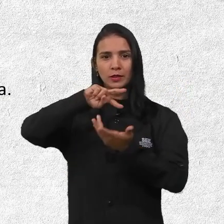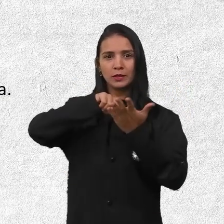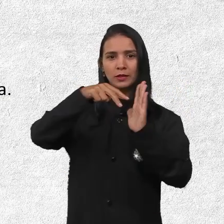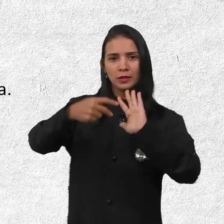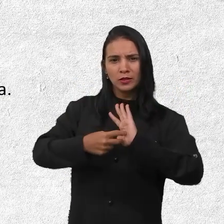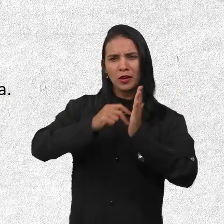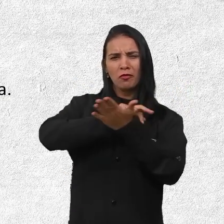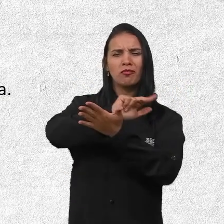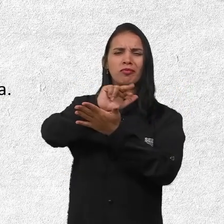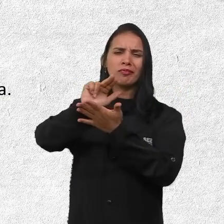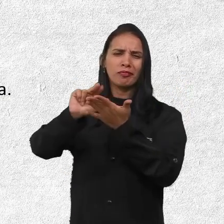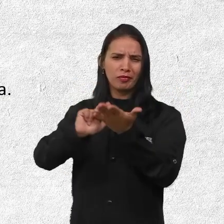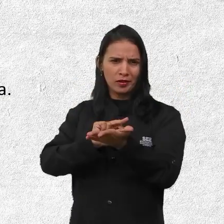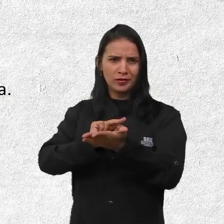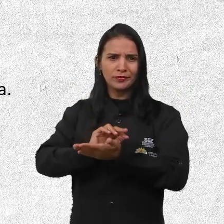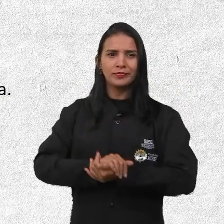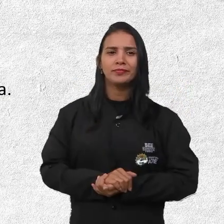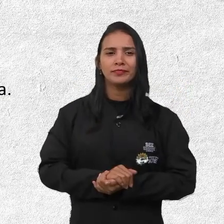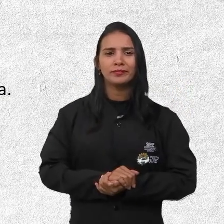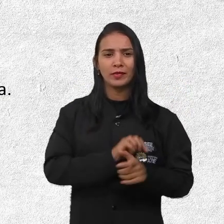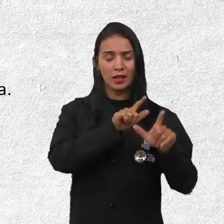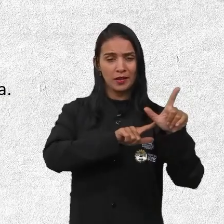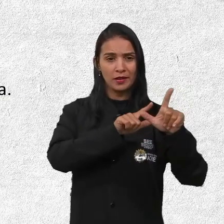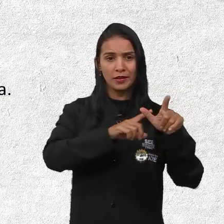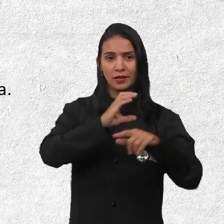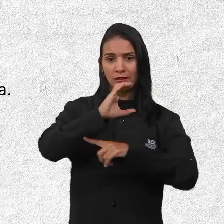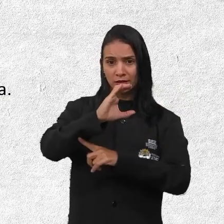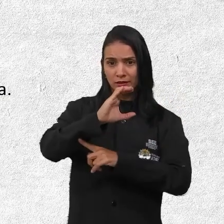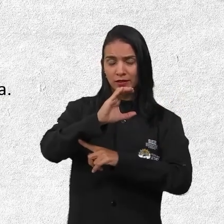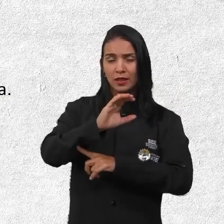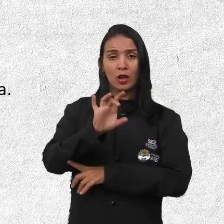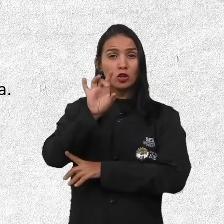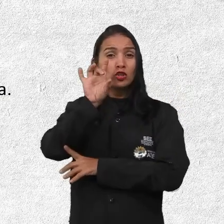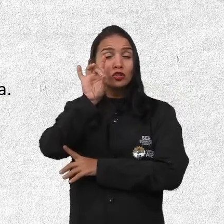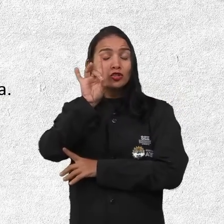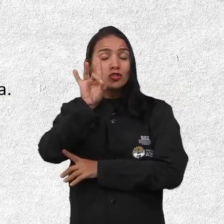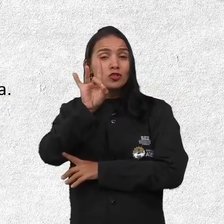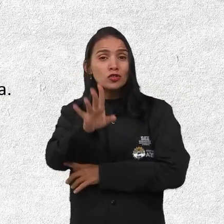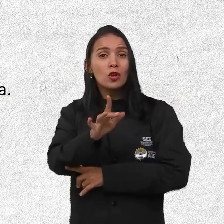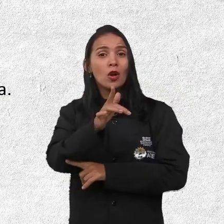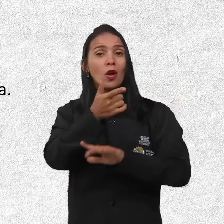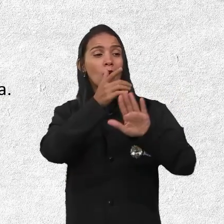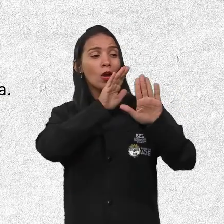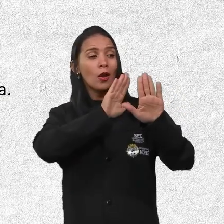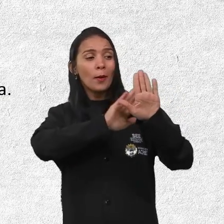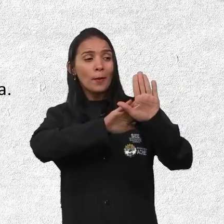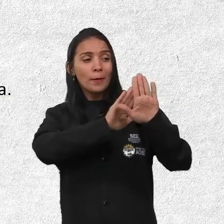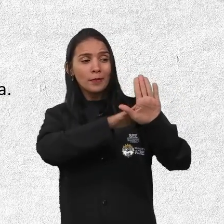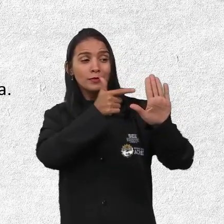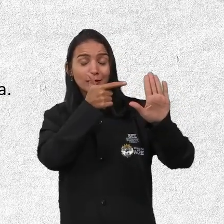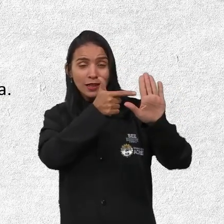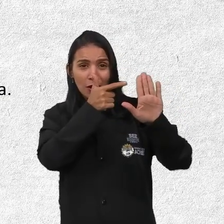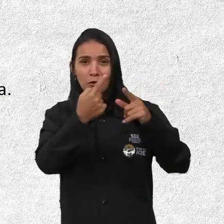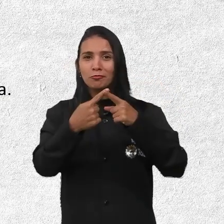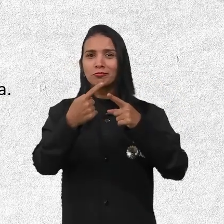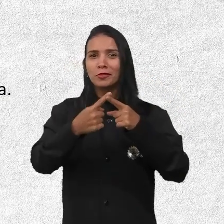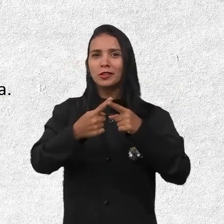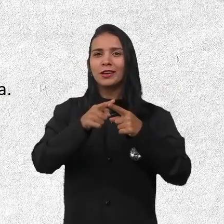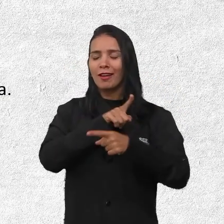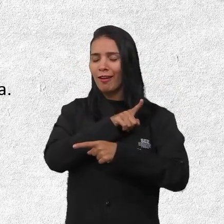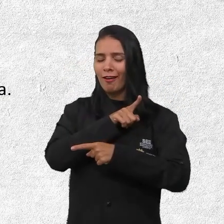C. Existe apenas ironia, já que a professora está zombando do aluno, sem duplo sentido